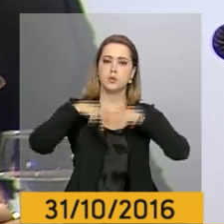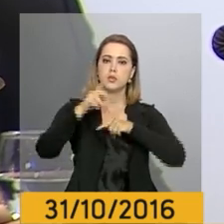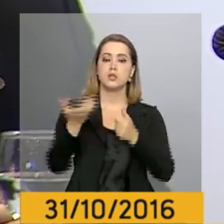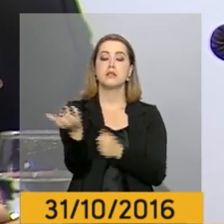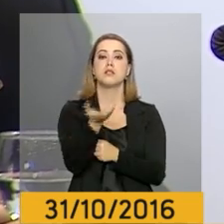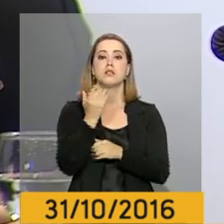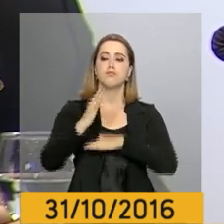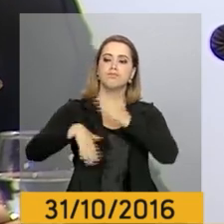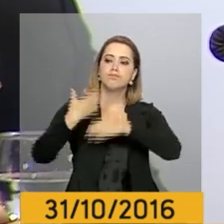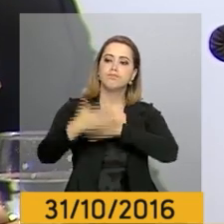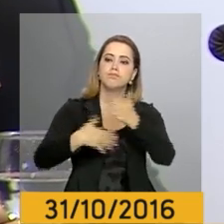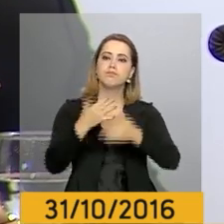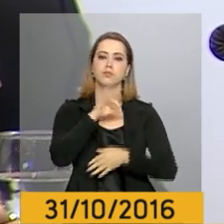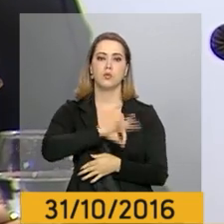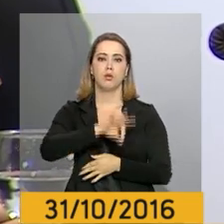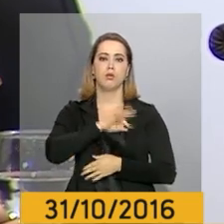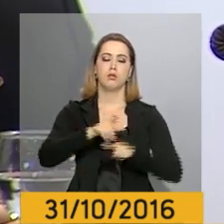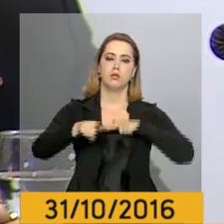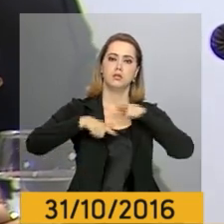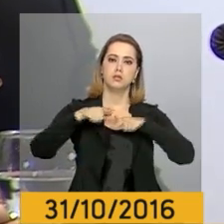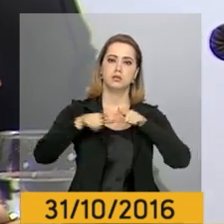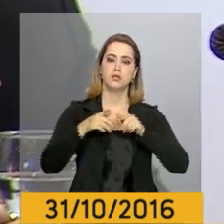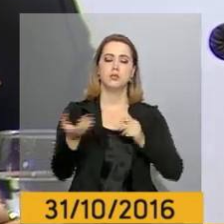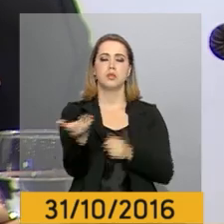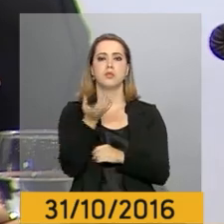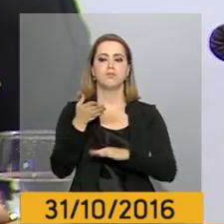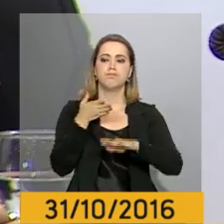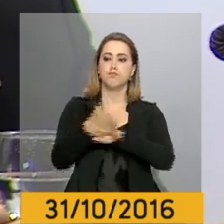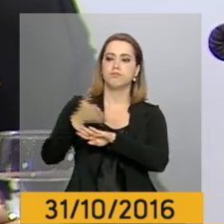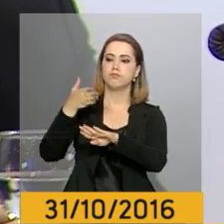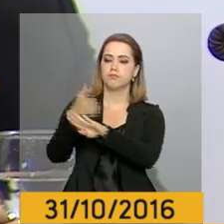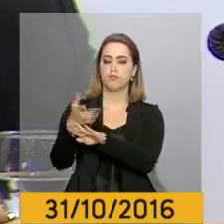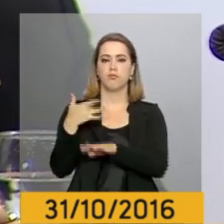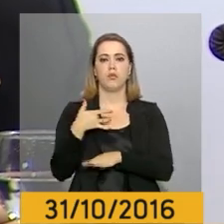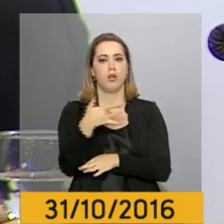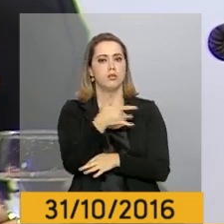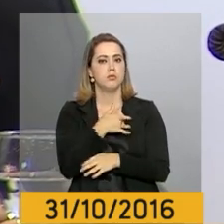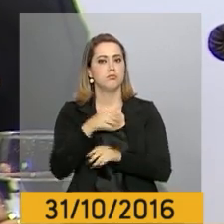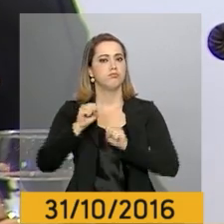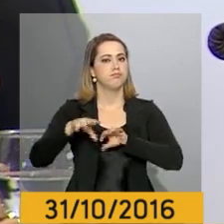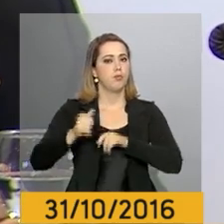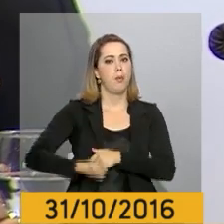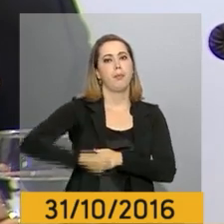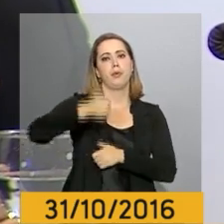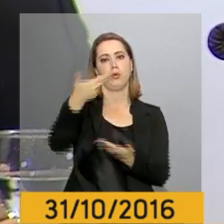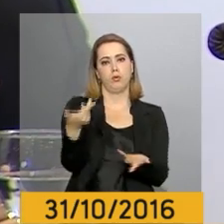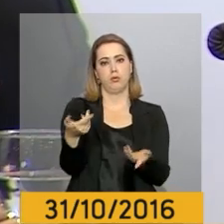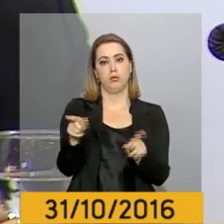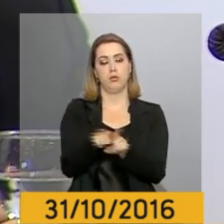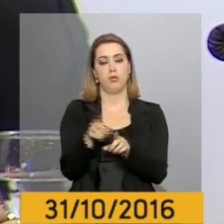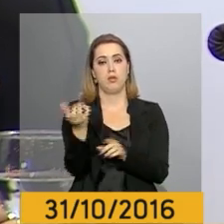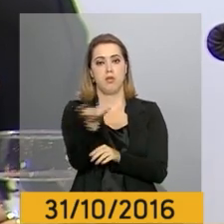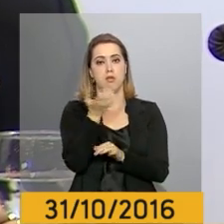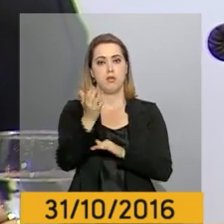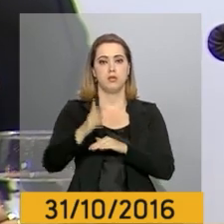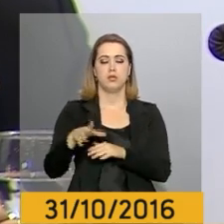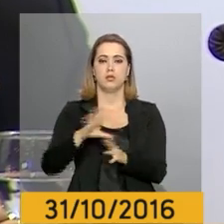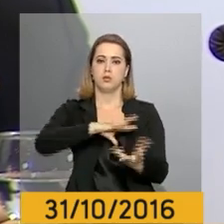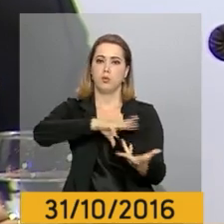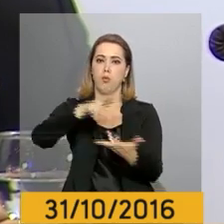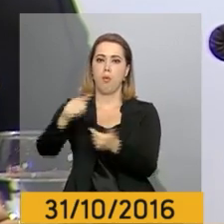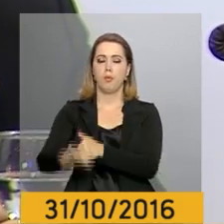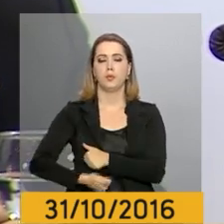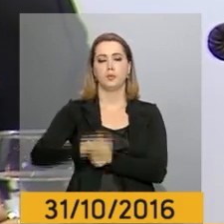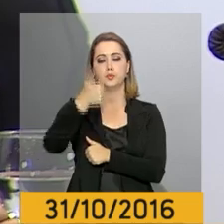prosperidade e empregos quer acessos a serviços públicos de qualidade quer legar um planeta viável a